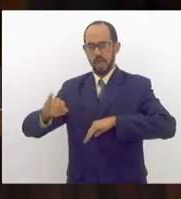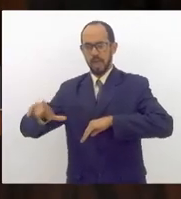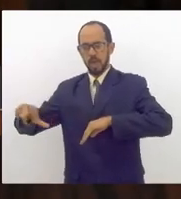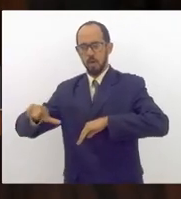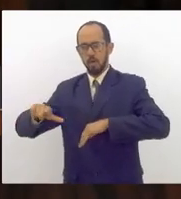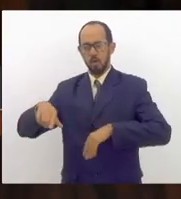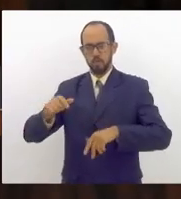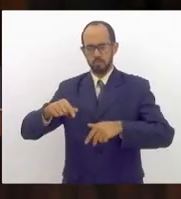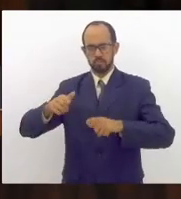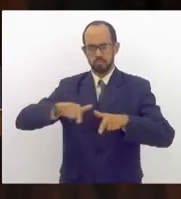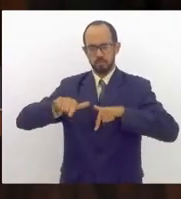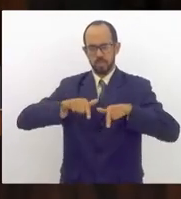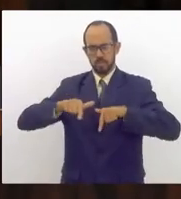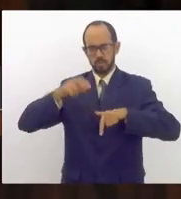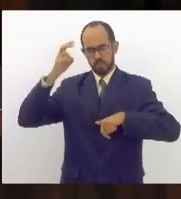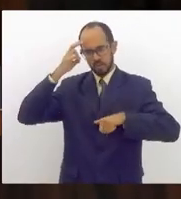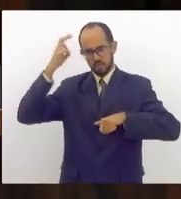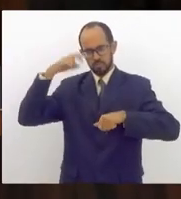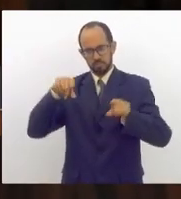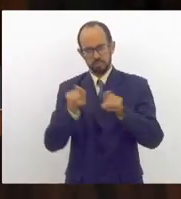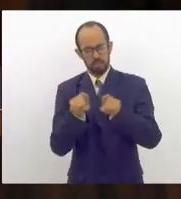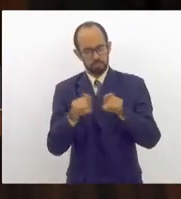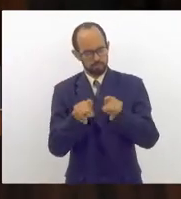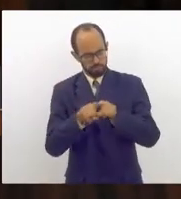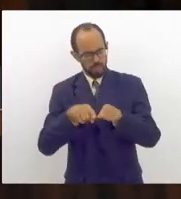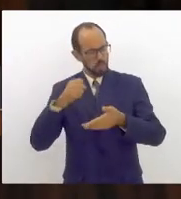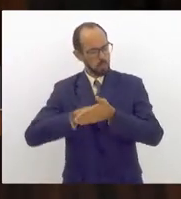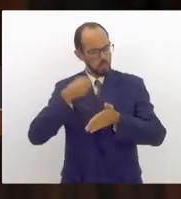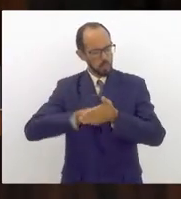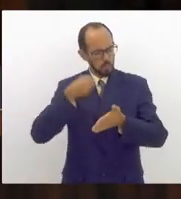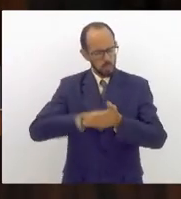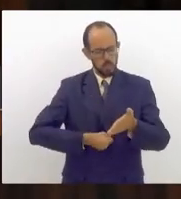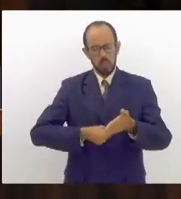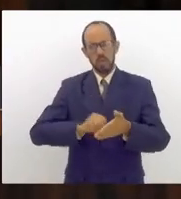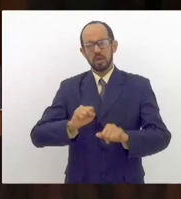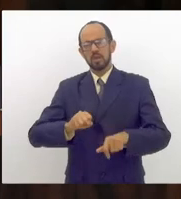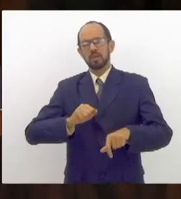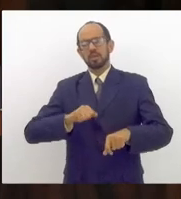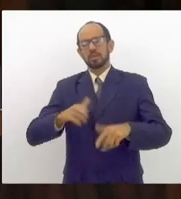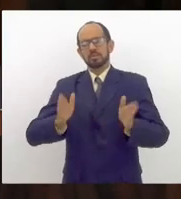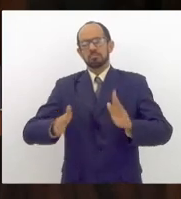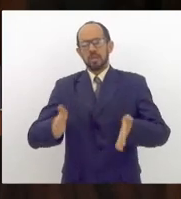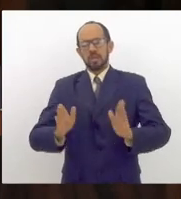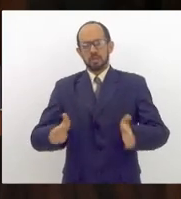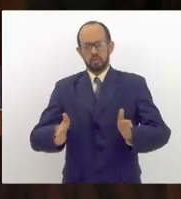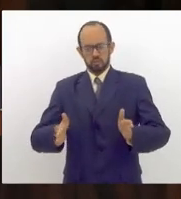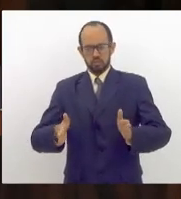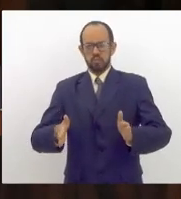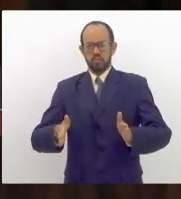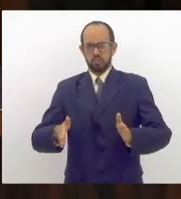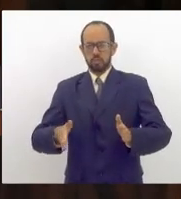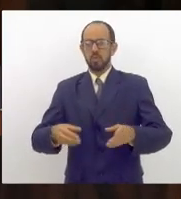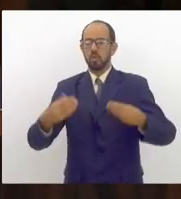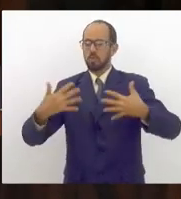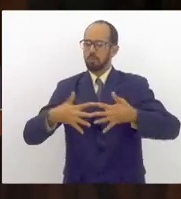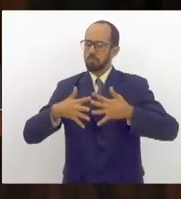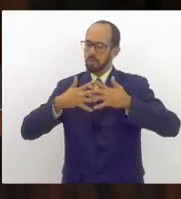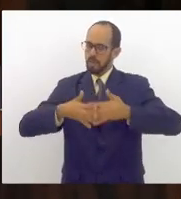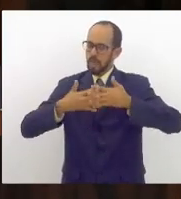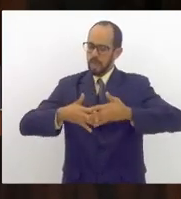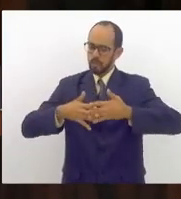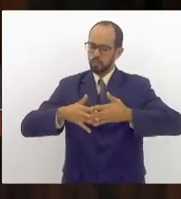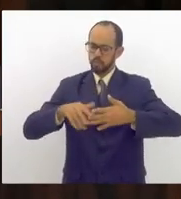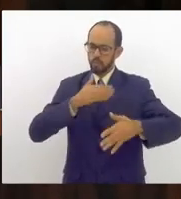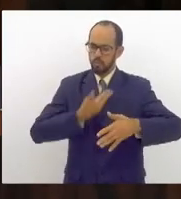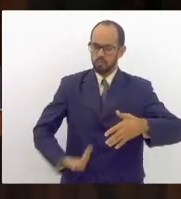da Cultura também tão combatida nesse período né nefasto do governo bolsonaro